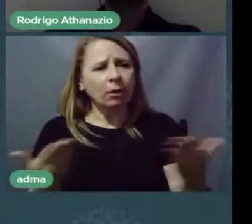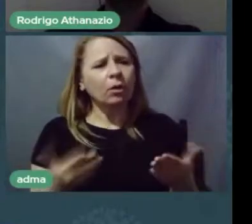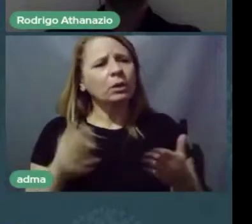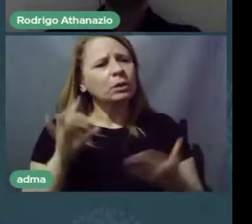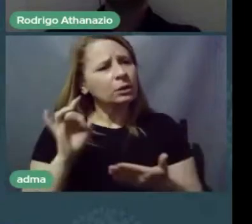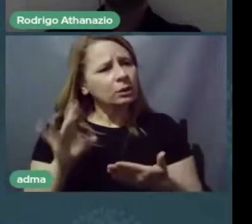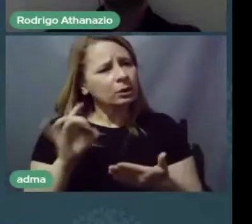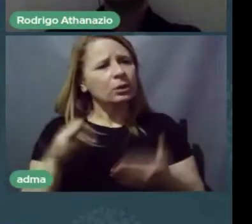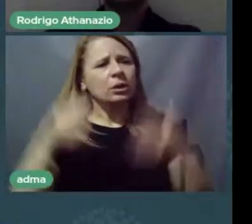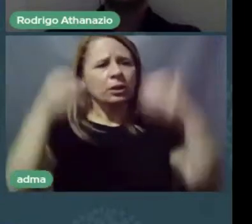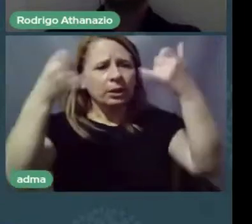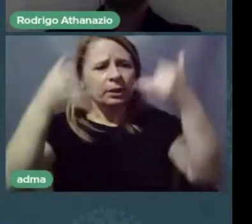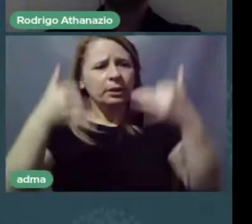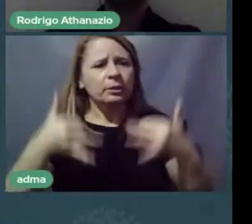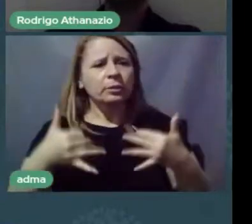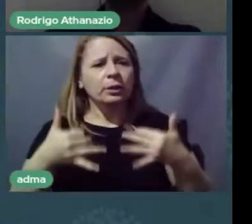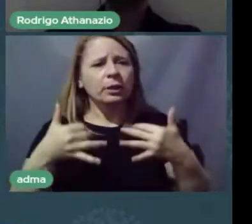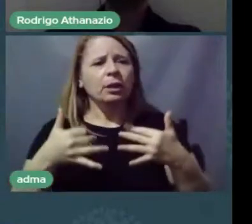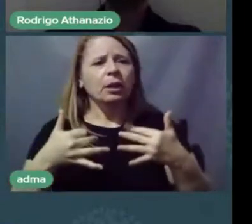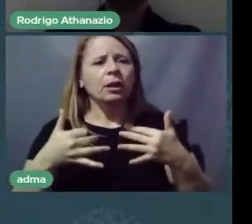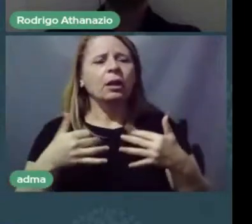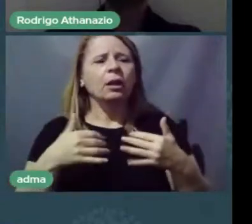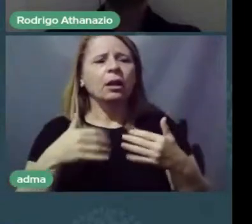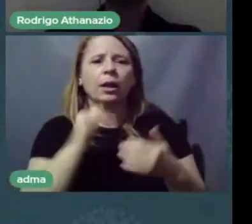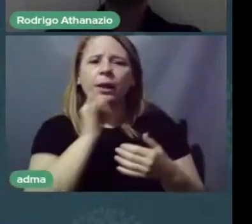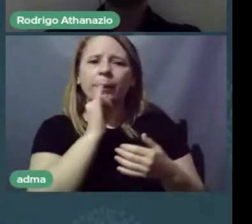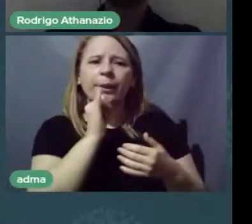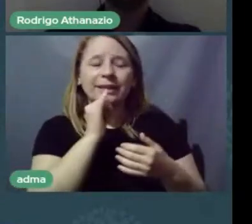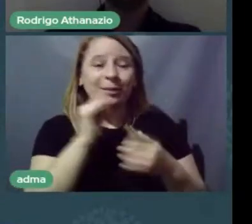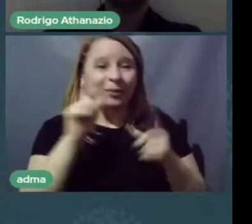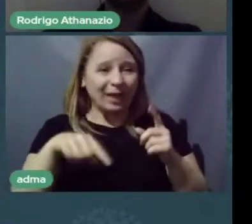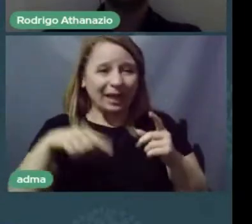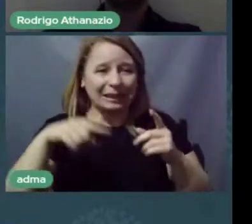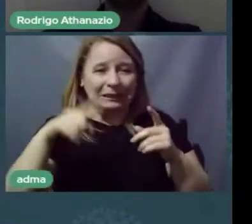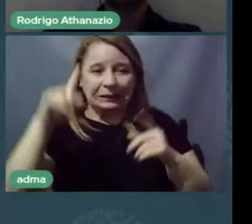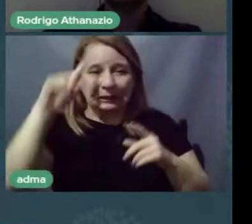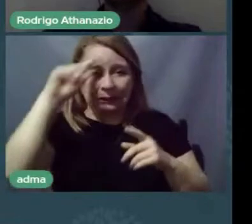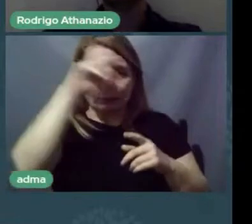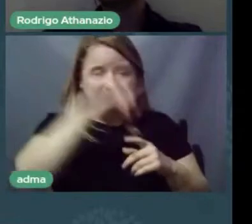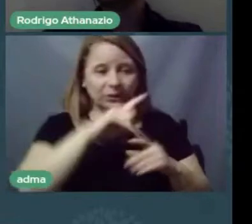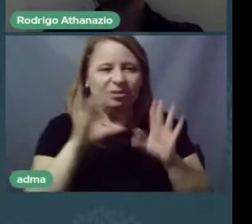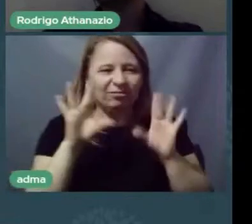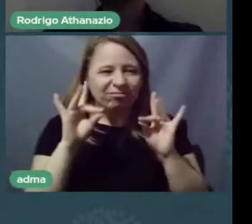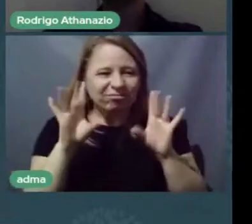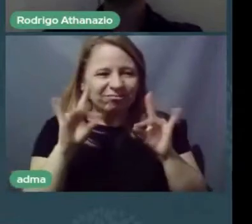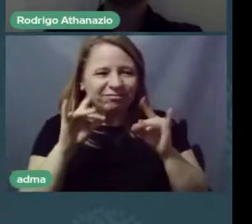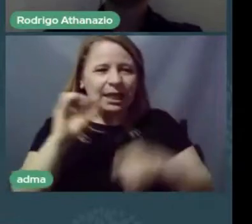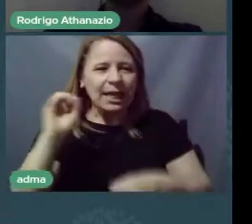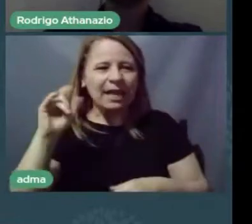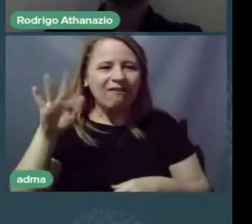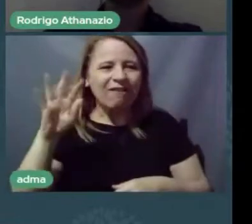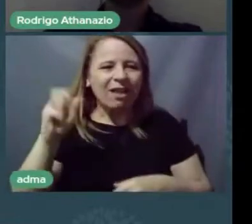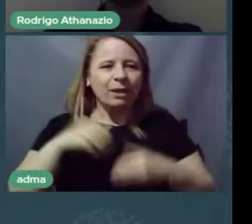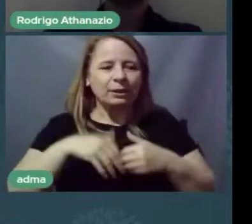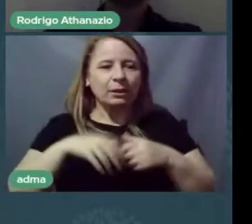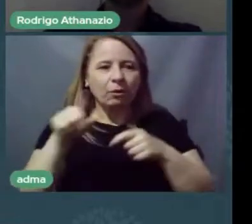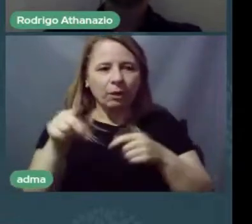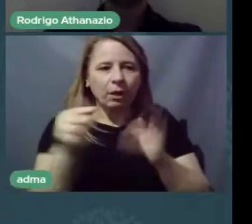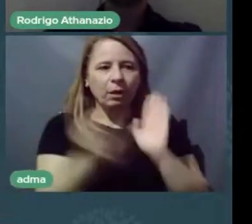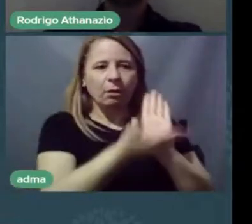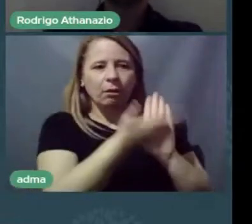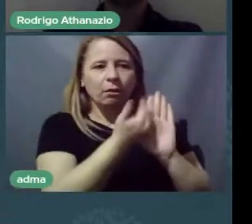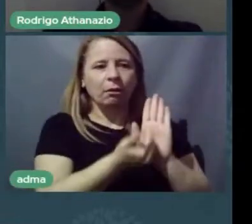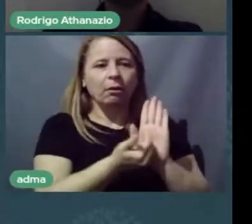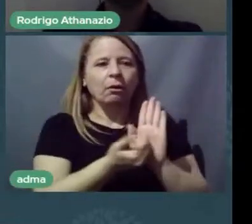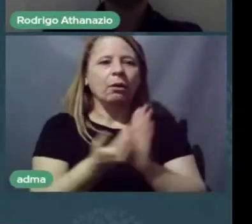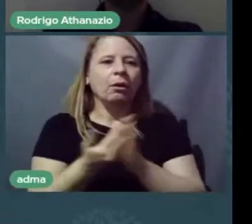comentar um pouquinho para vocês, e eu não quero, obviamente, que vocês entendam a complexidade da inflamação da asma. Só vou trazer essa figura para vocês entenderem